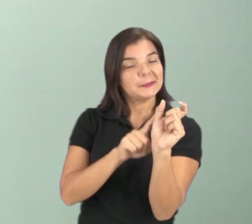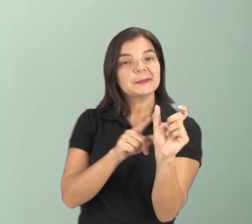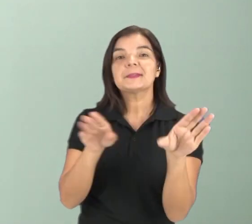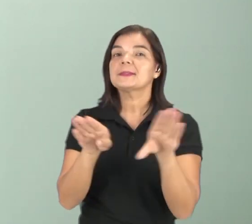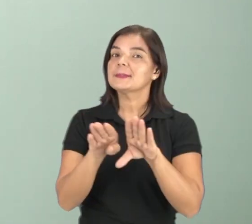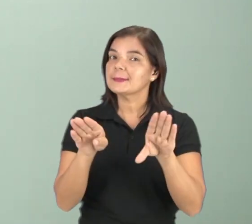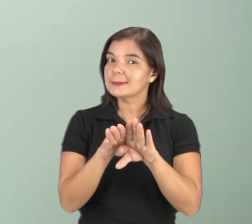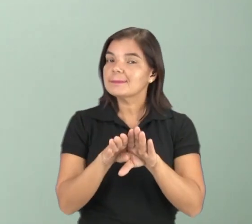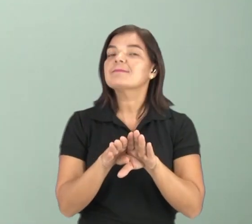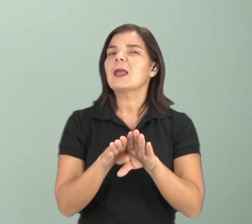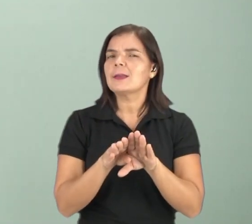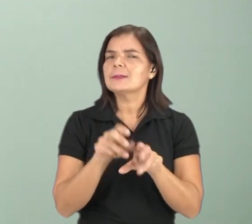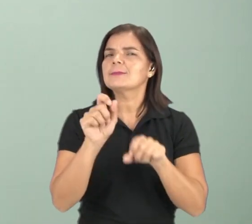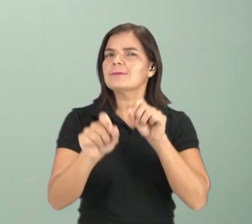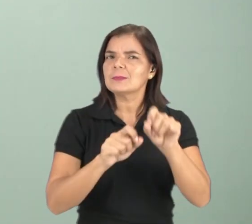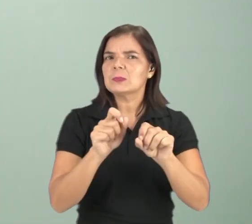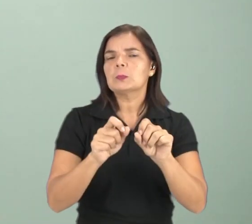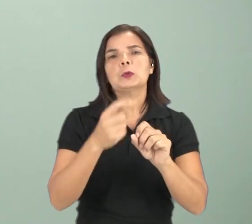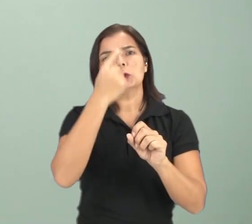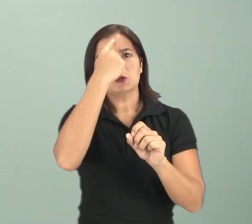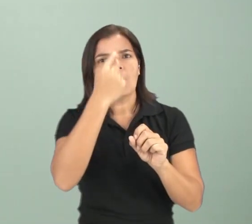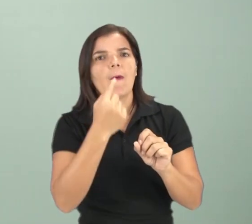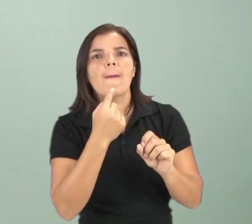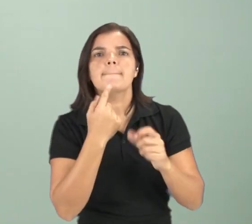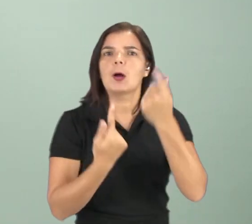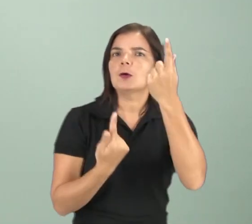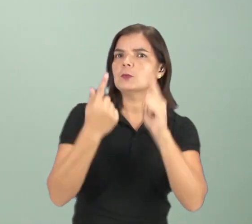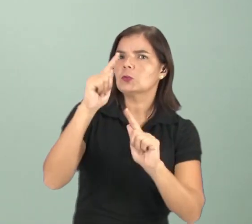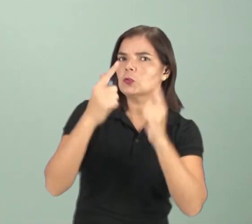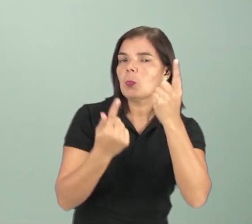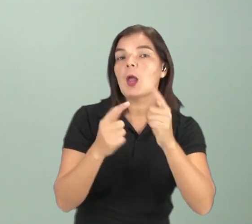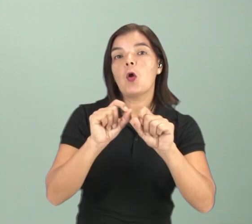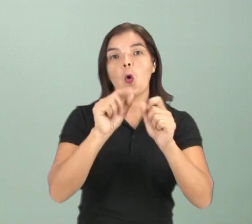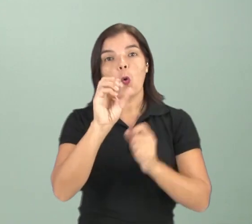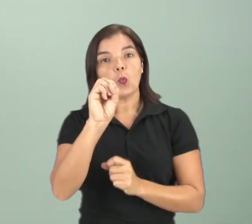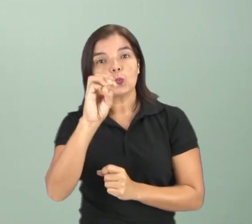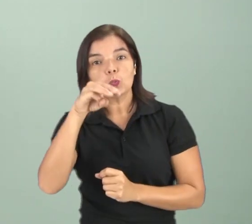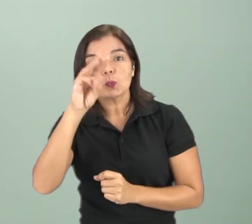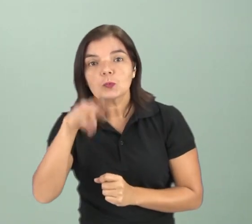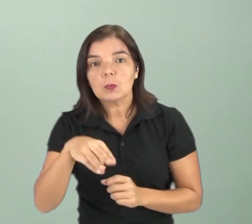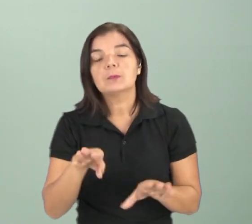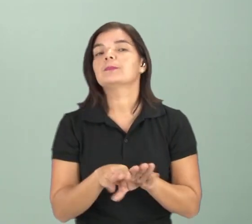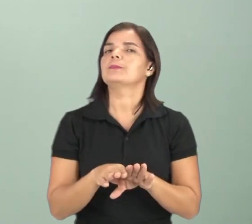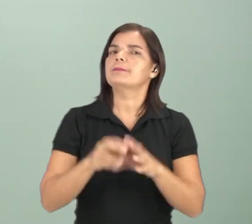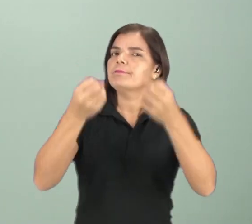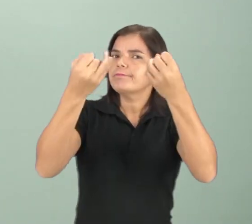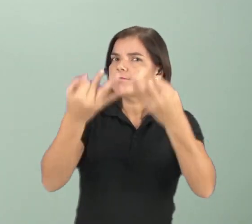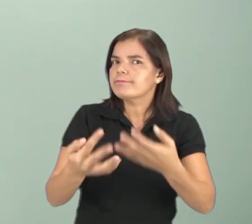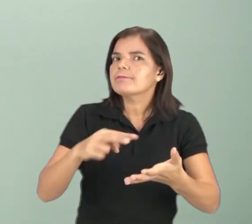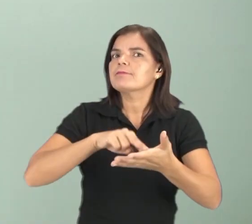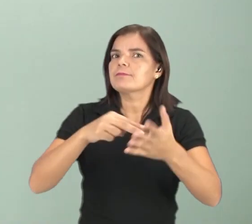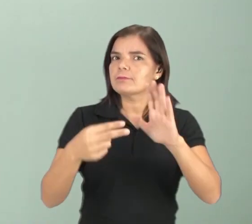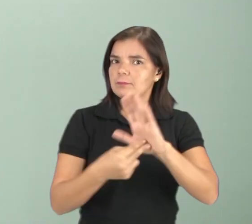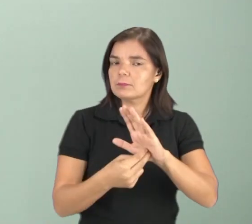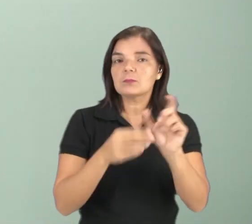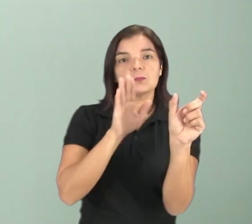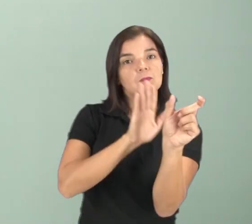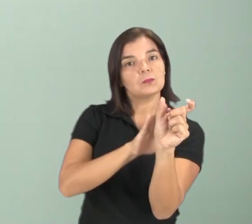ela pode ser também através de símbolos, gestos, sons. Mas quando nós falamos desse sentido